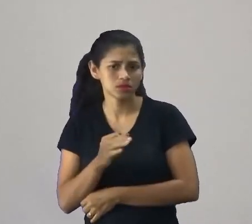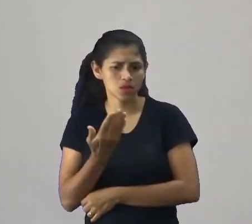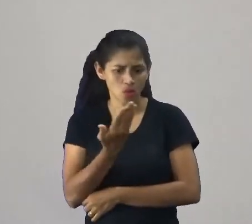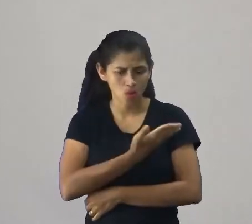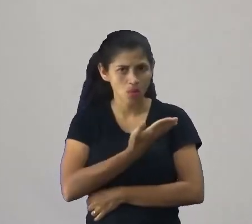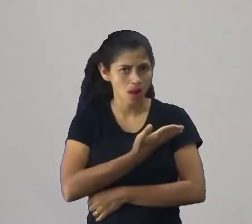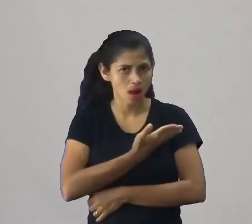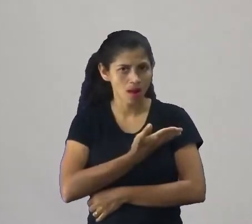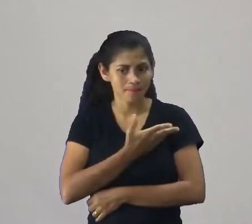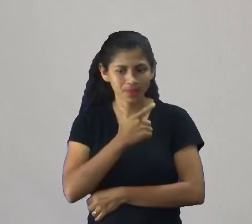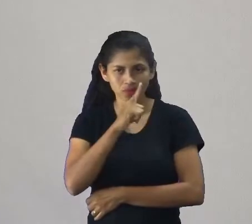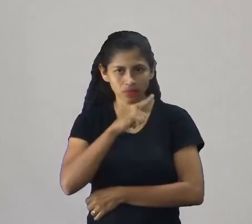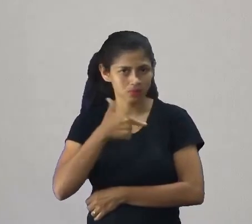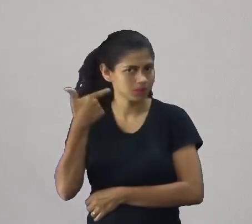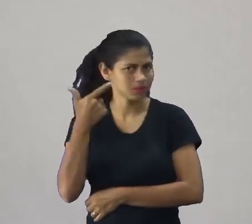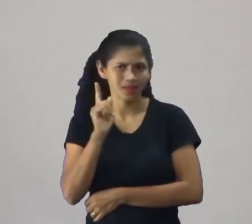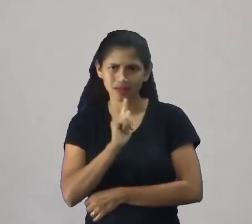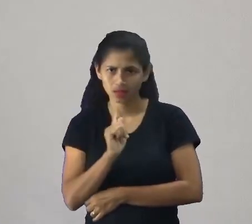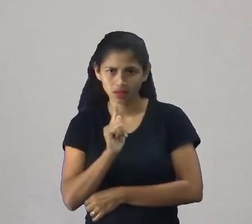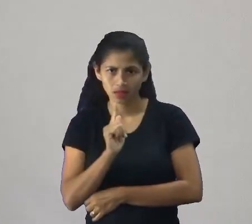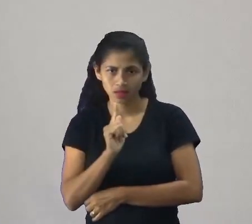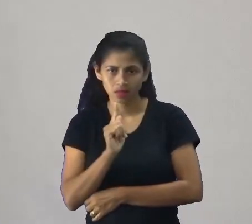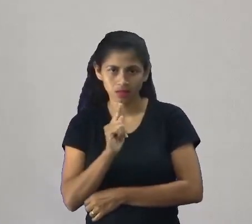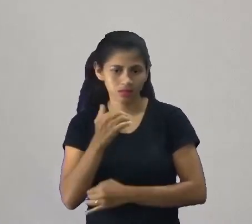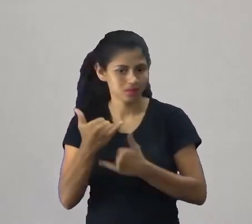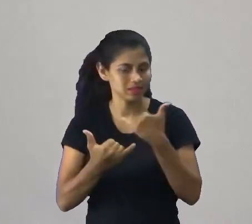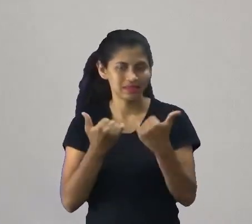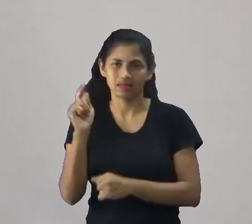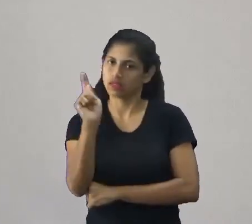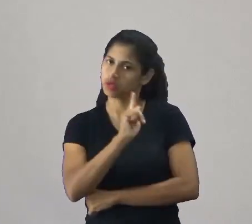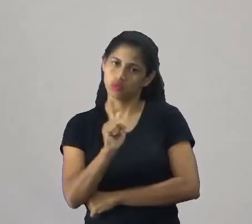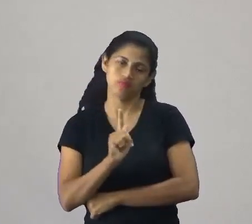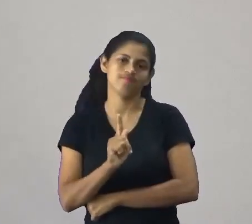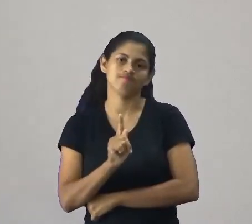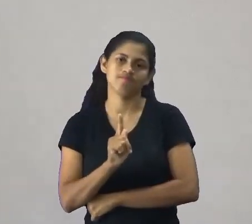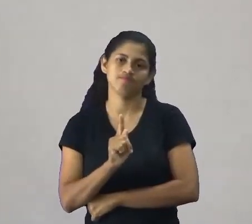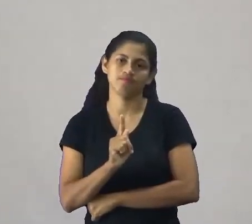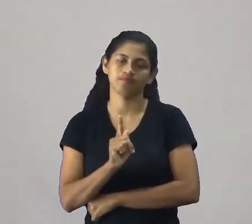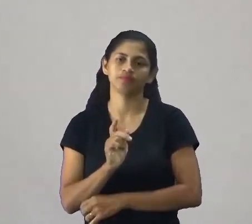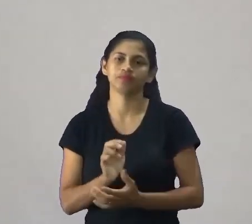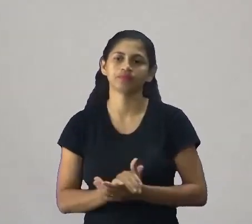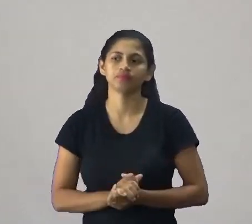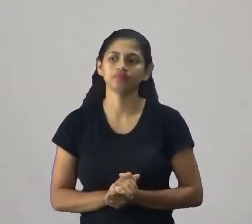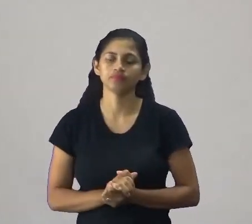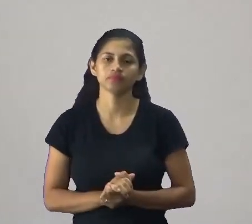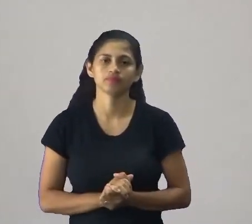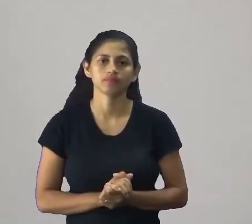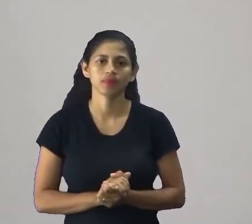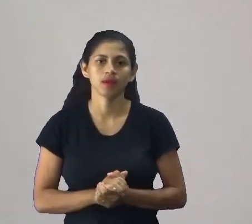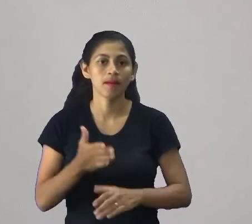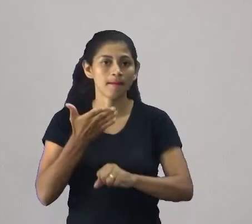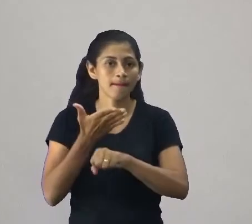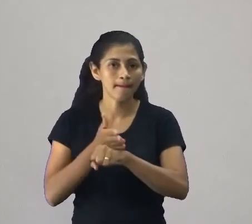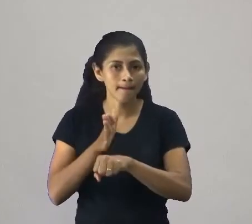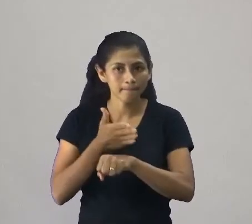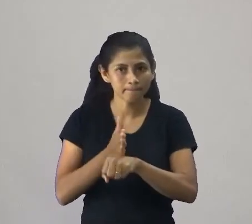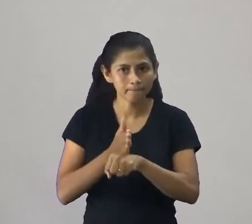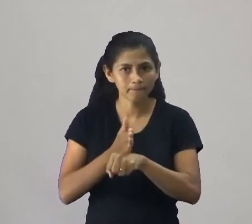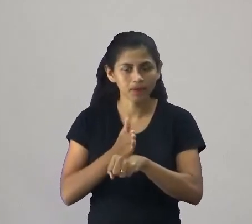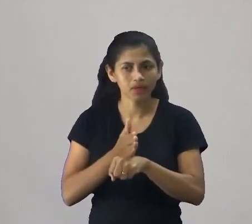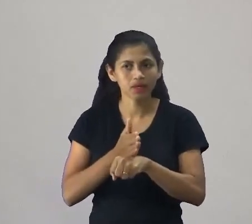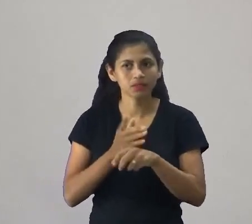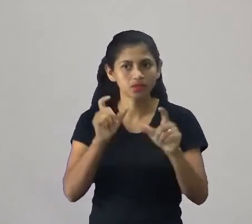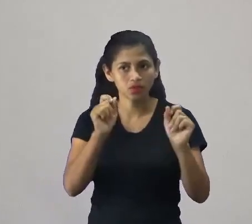brincadeira. Então, é importante a gente entender e compreender como isso é cobrado. E para a gente ver isso na prática, vamos